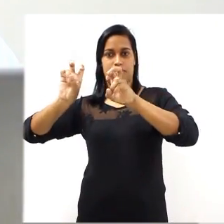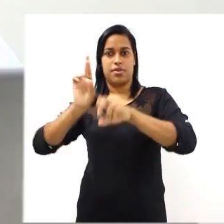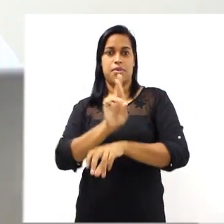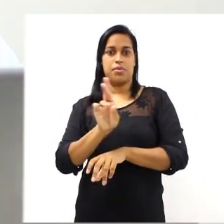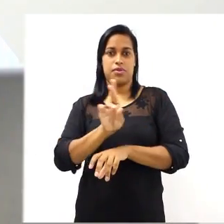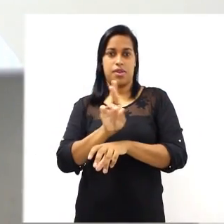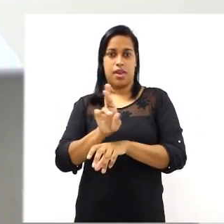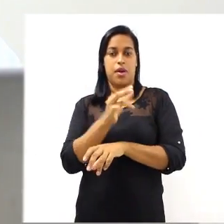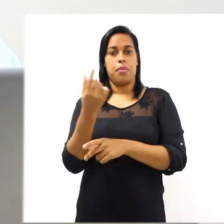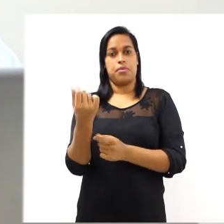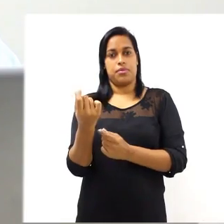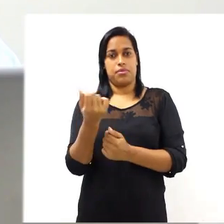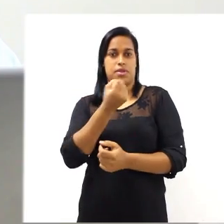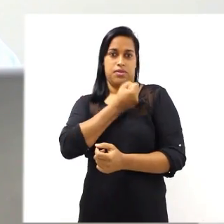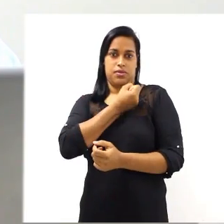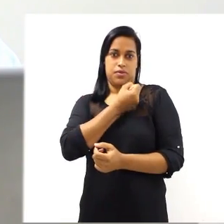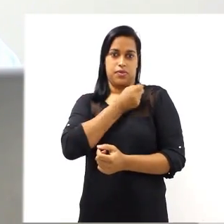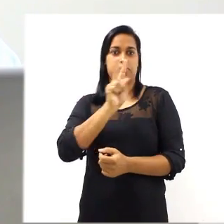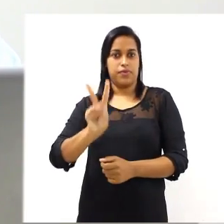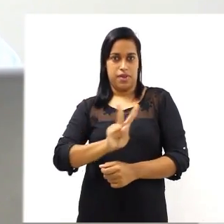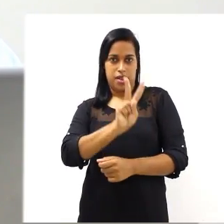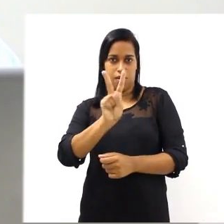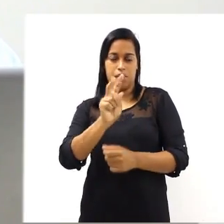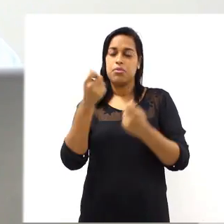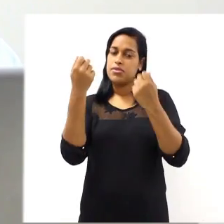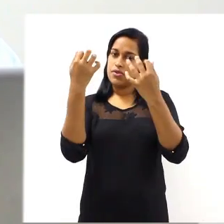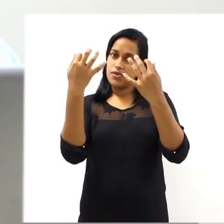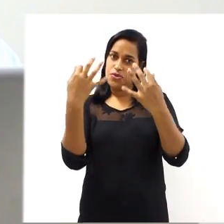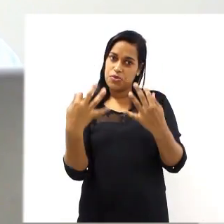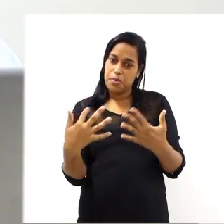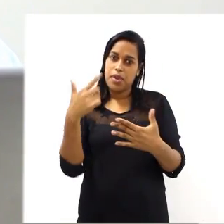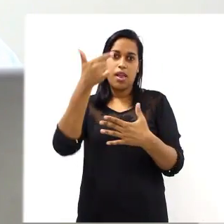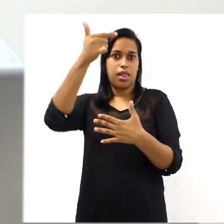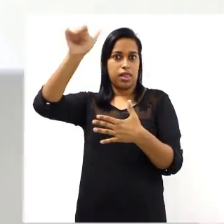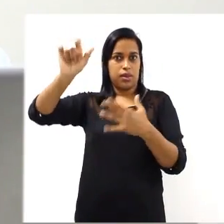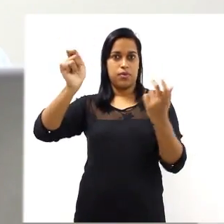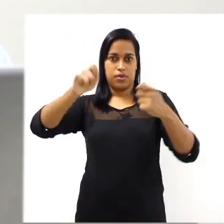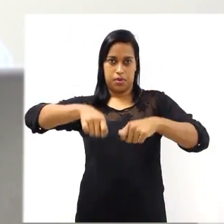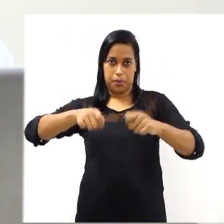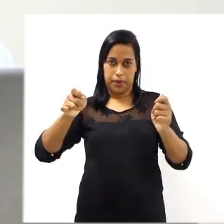para preços, mas a gente vai falar mais sobre isso à frente.